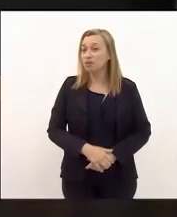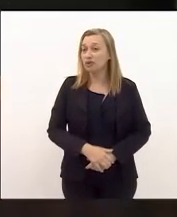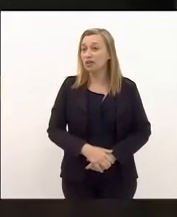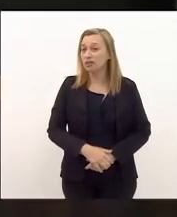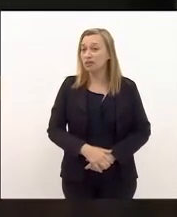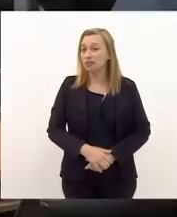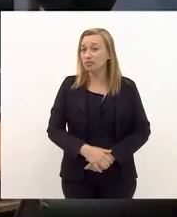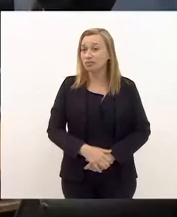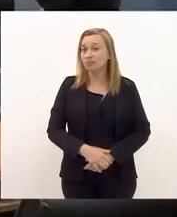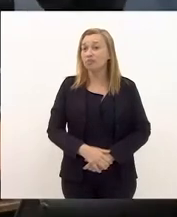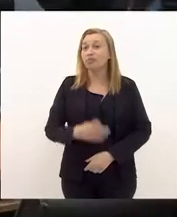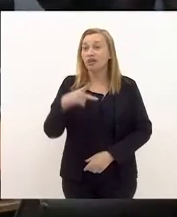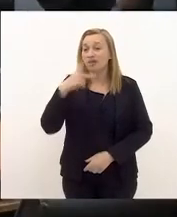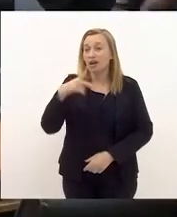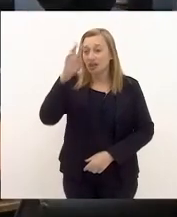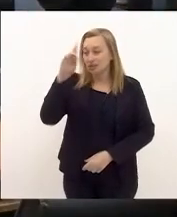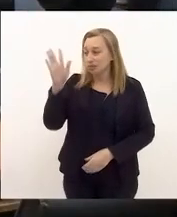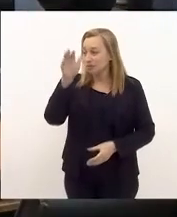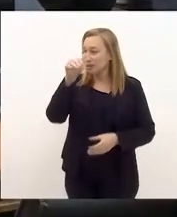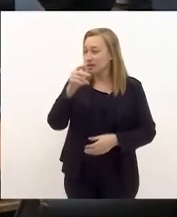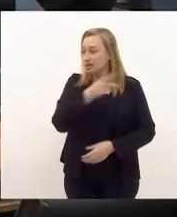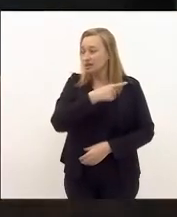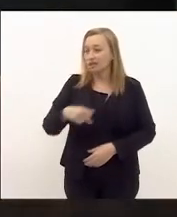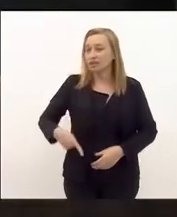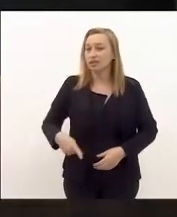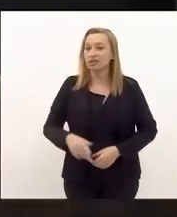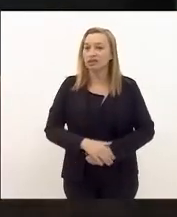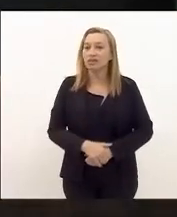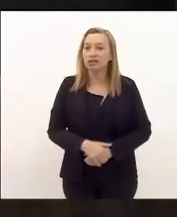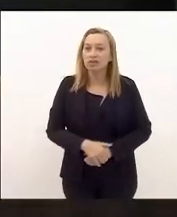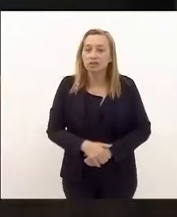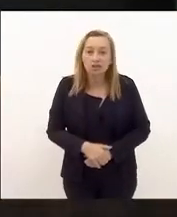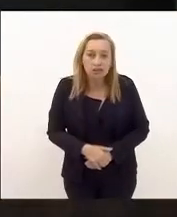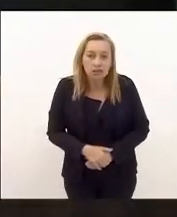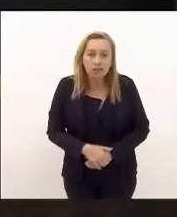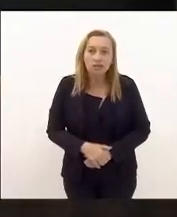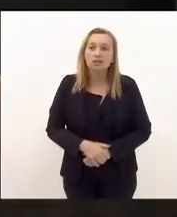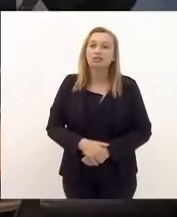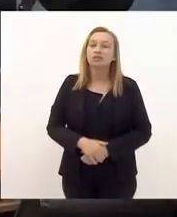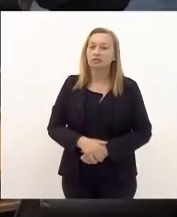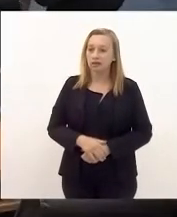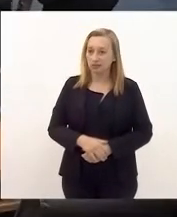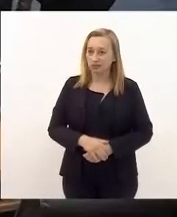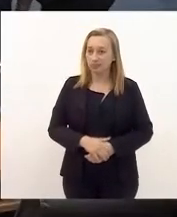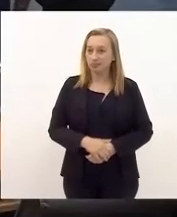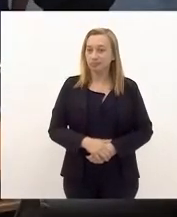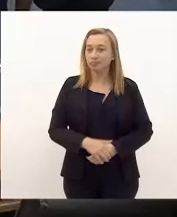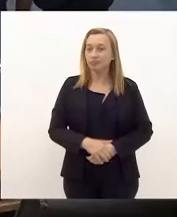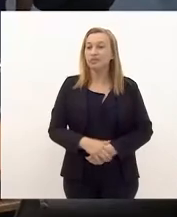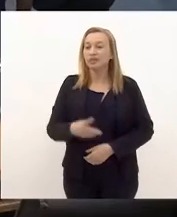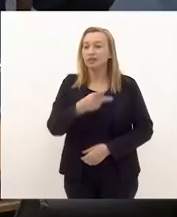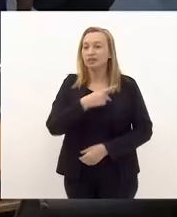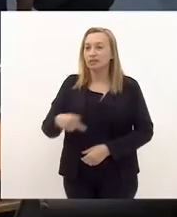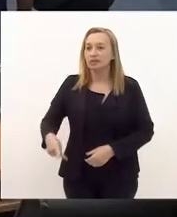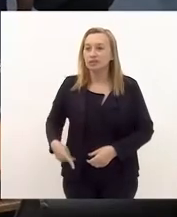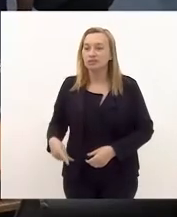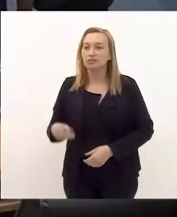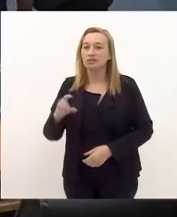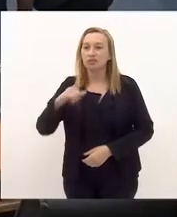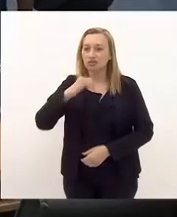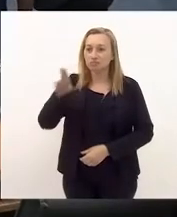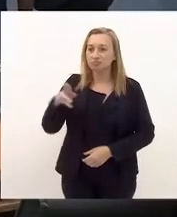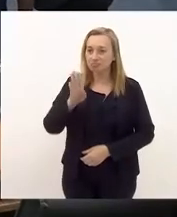Para declarar, senhor presidente, Carlos Mink. Declaração de voto, deputado Carlos Mink. Declaração de voto, deputado Carlos Mink. Presidente Jair